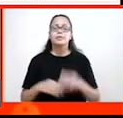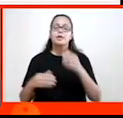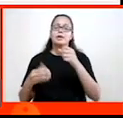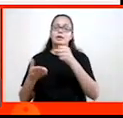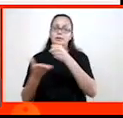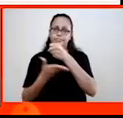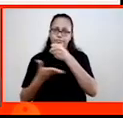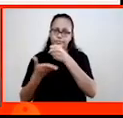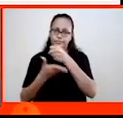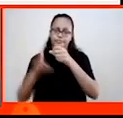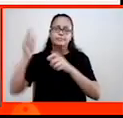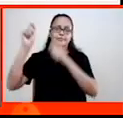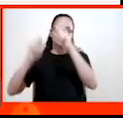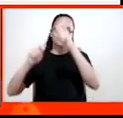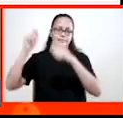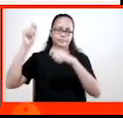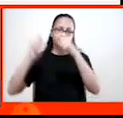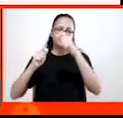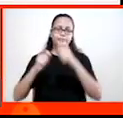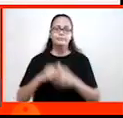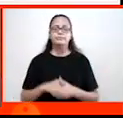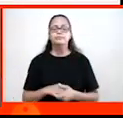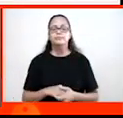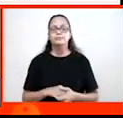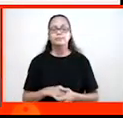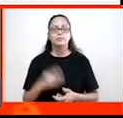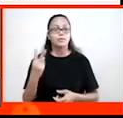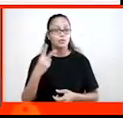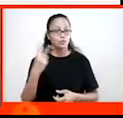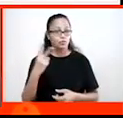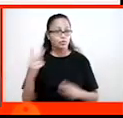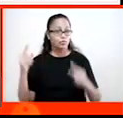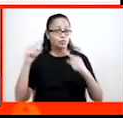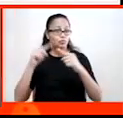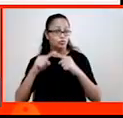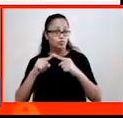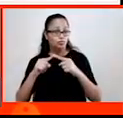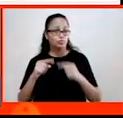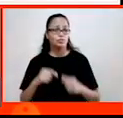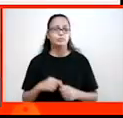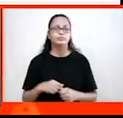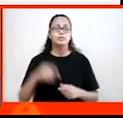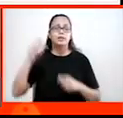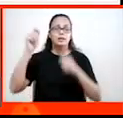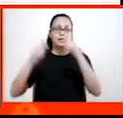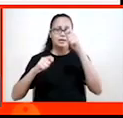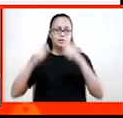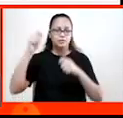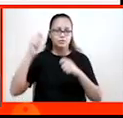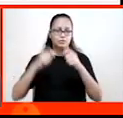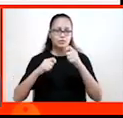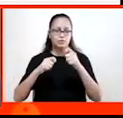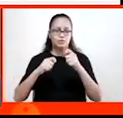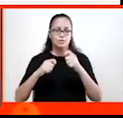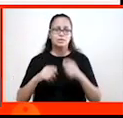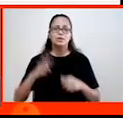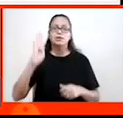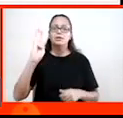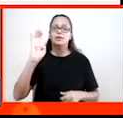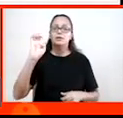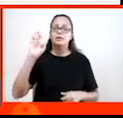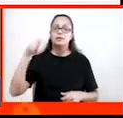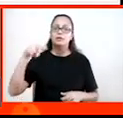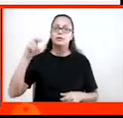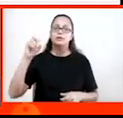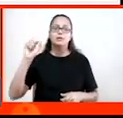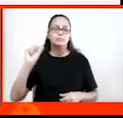base de bens de produção, certo? Então, o segundo tipo que a gente tem do setor industrial é a indústria de bens intermediários, ela